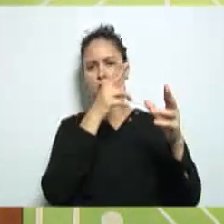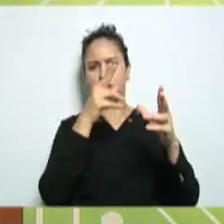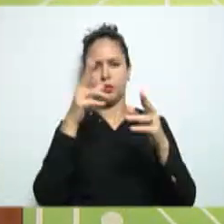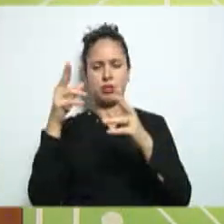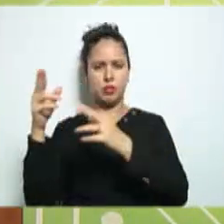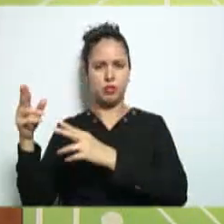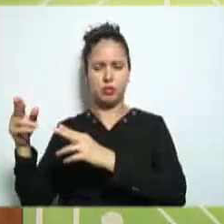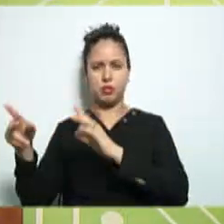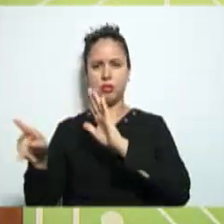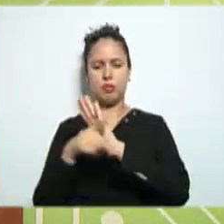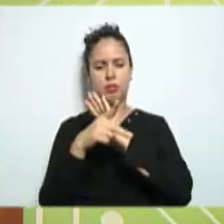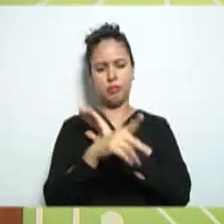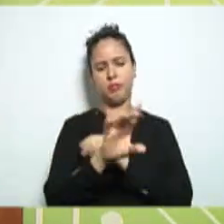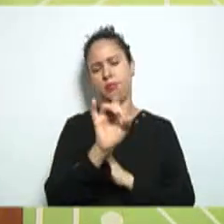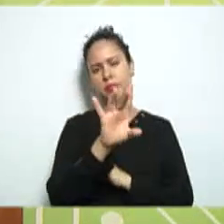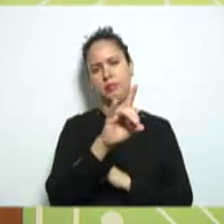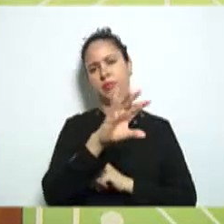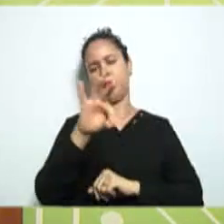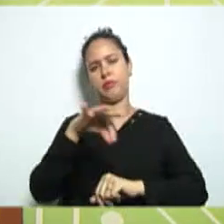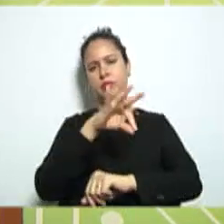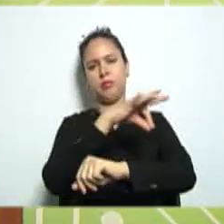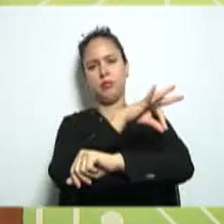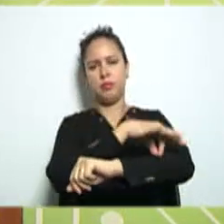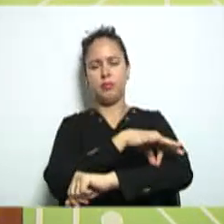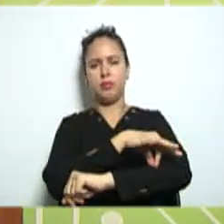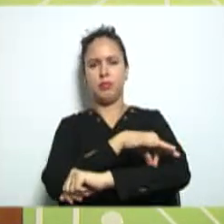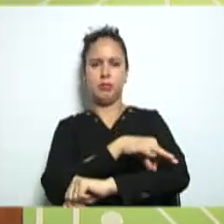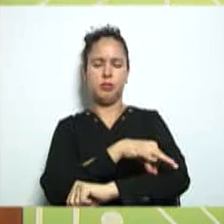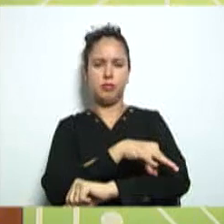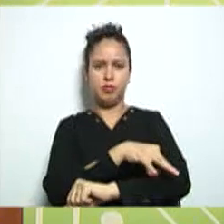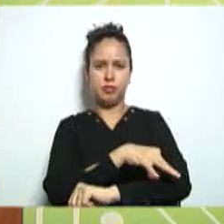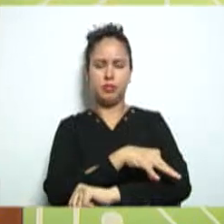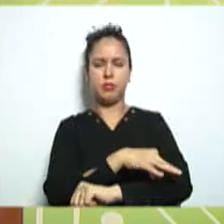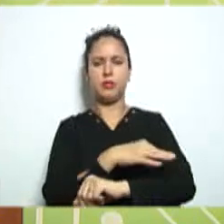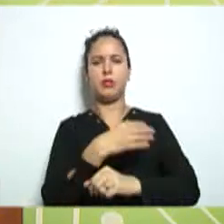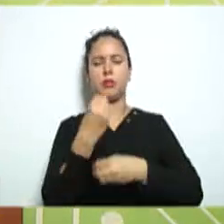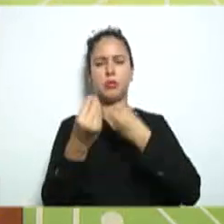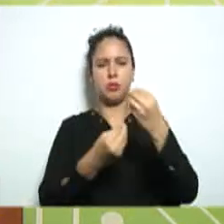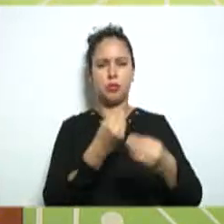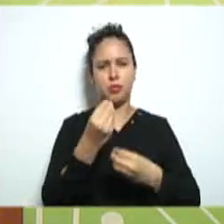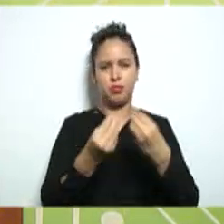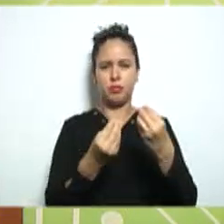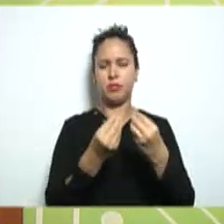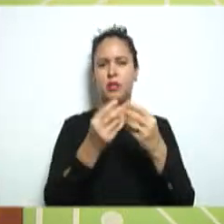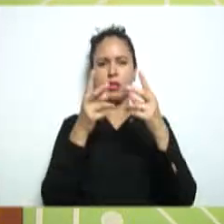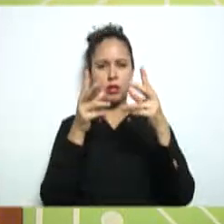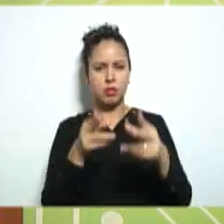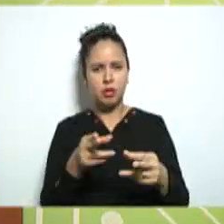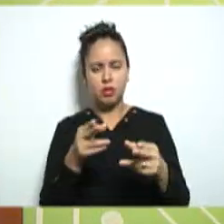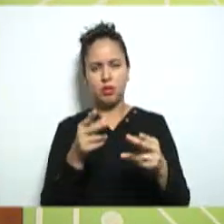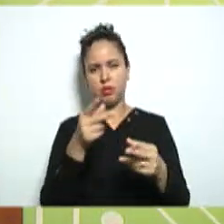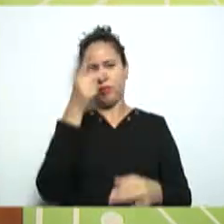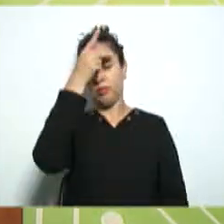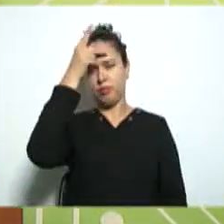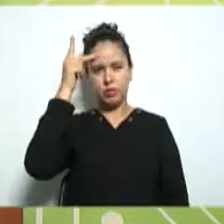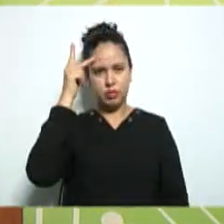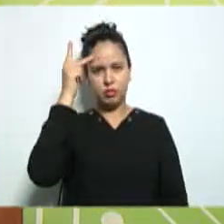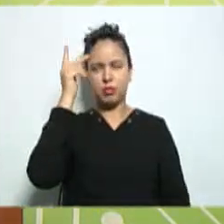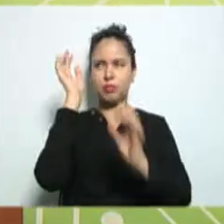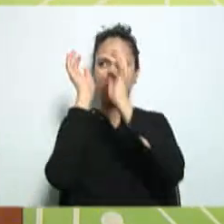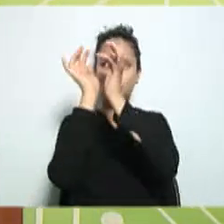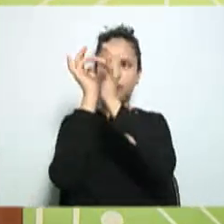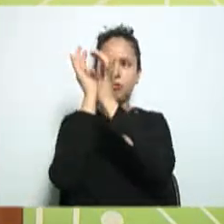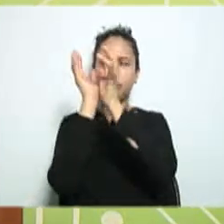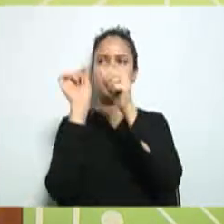ao instinto, não está relacionado à capacidade com uma capacidade que o homem tem de imaginar e de